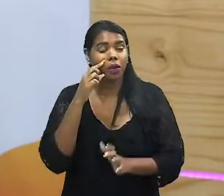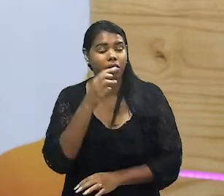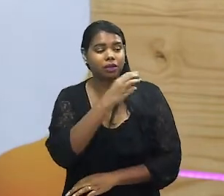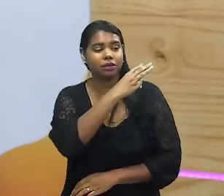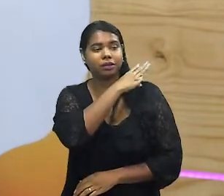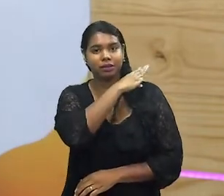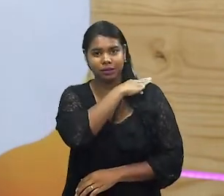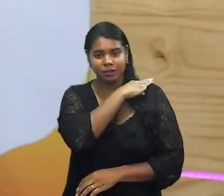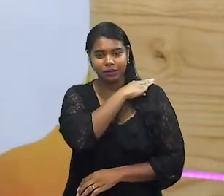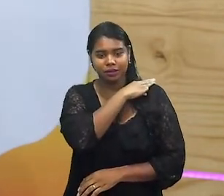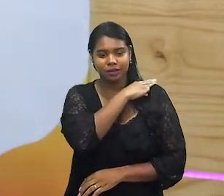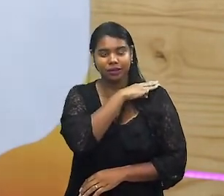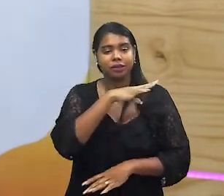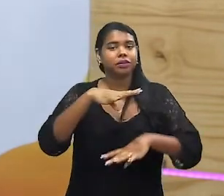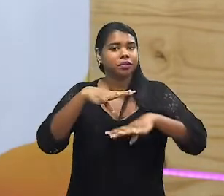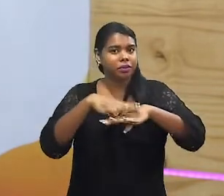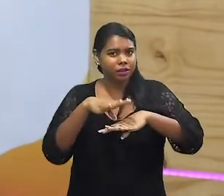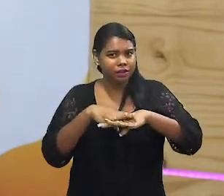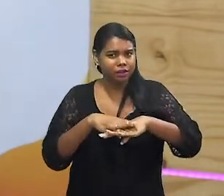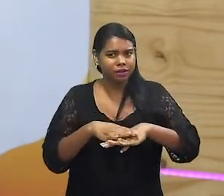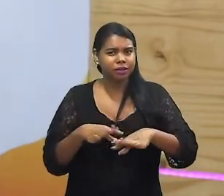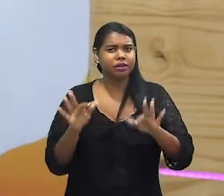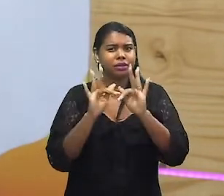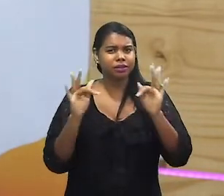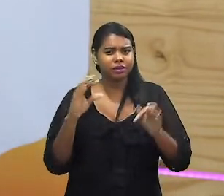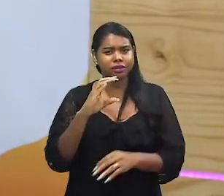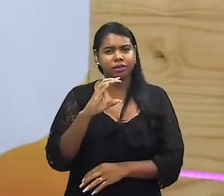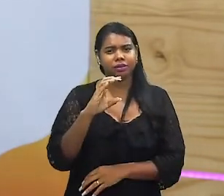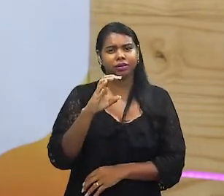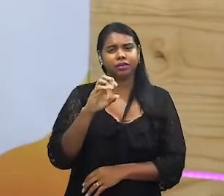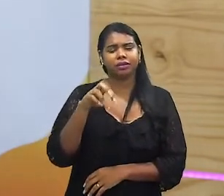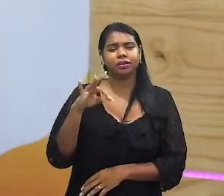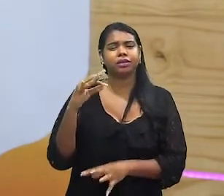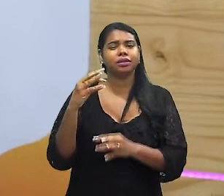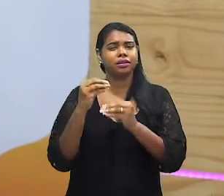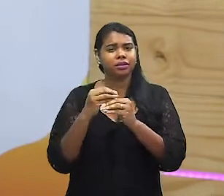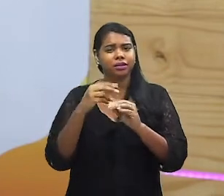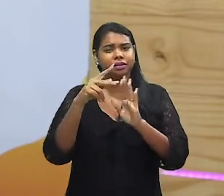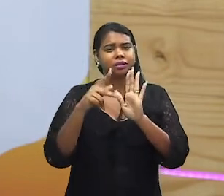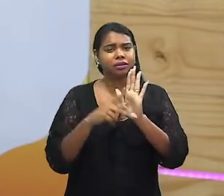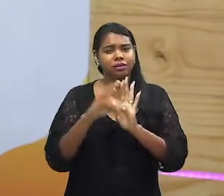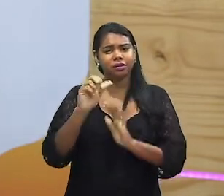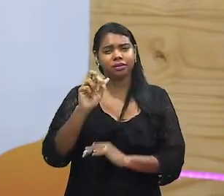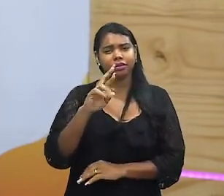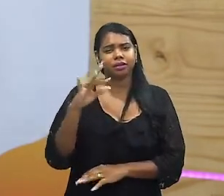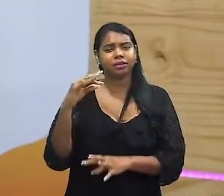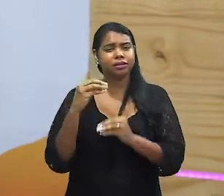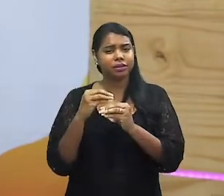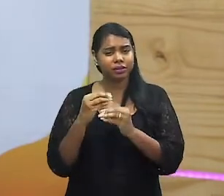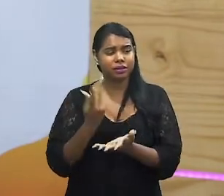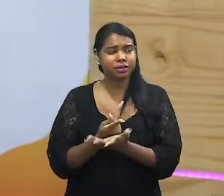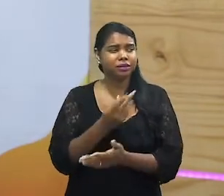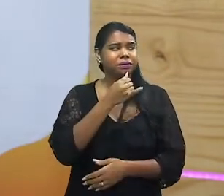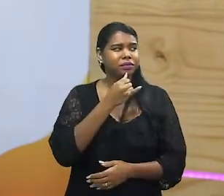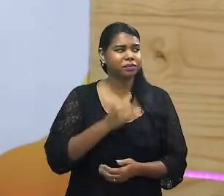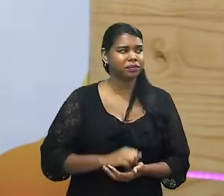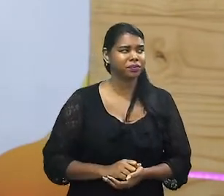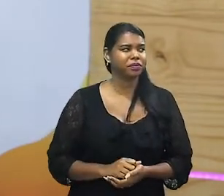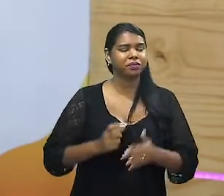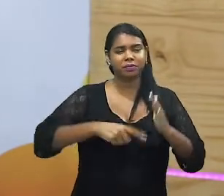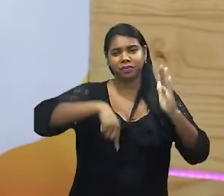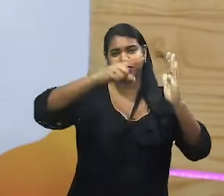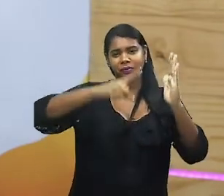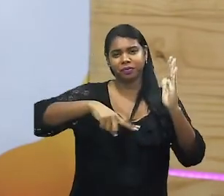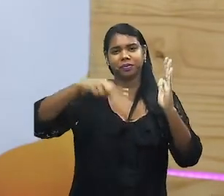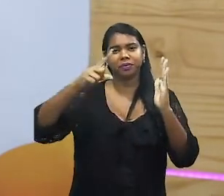equação chamada função senoide. E nessa função senoide, lá no plano cartesiano, vai sair assim, ó.